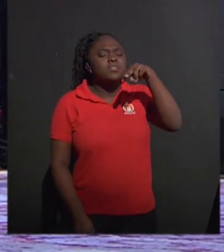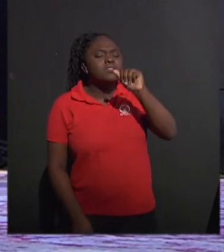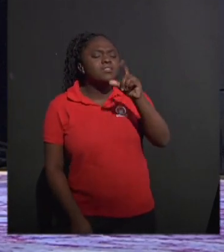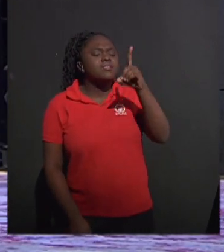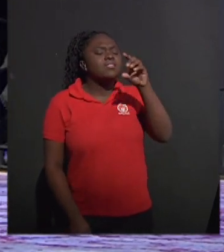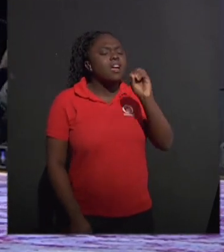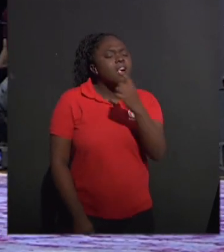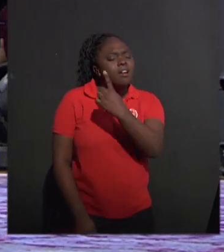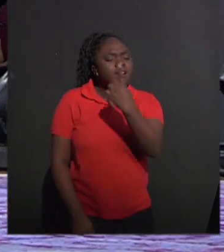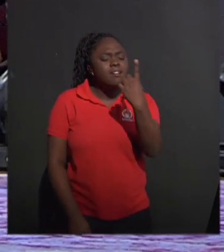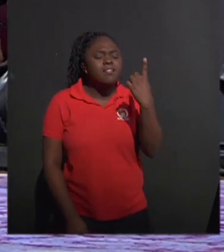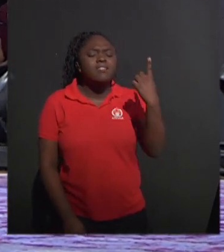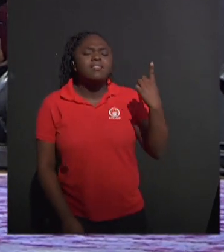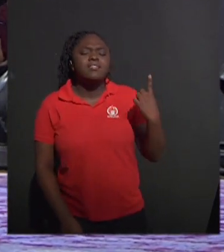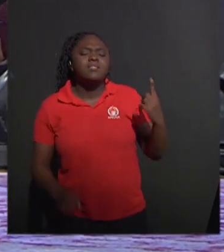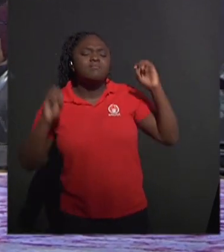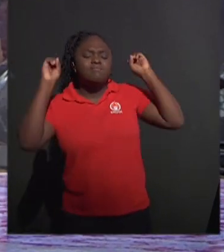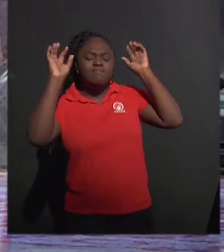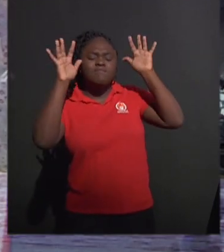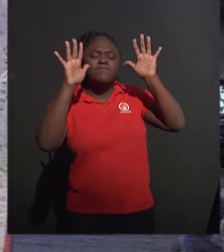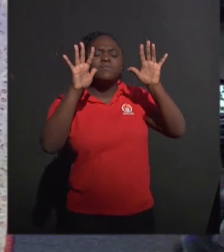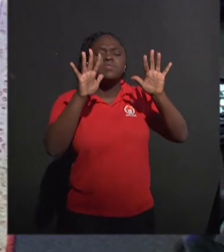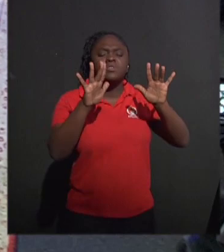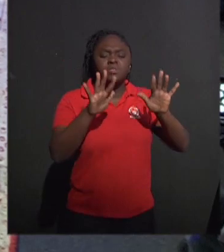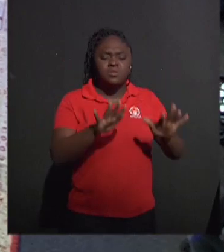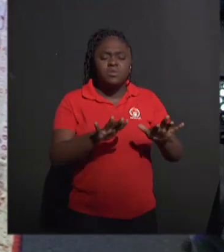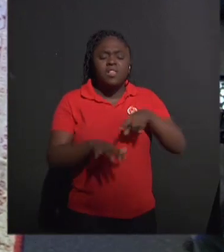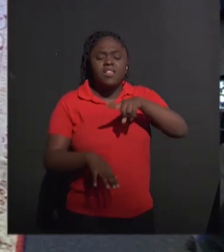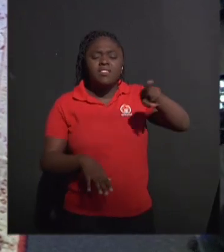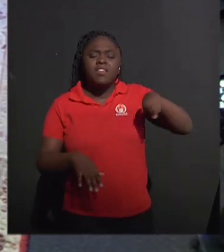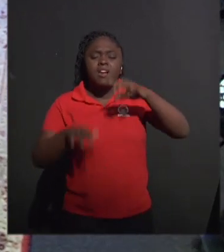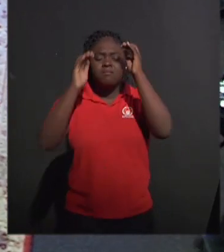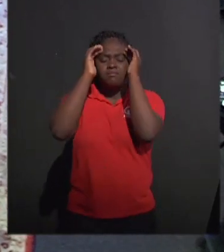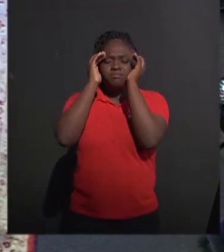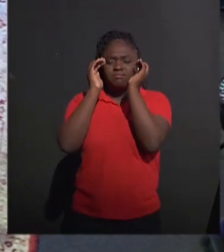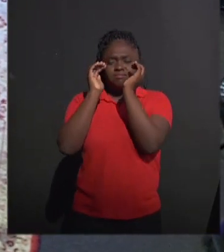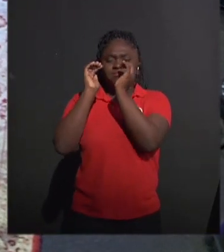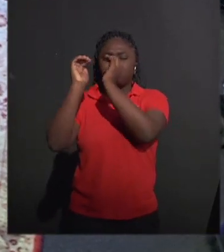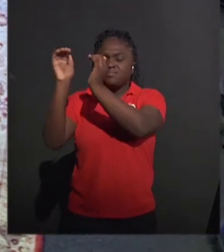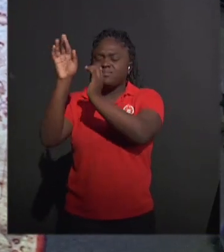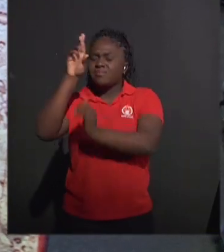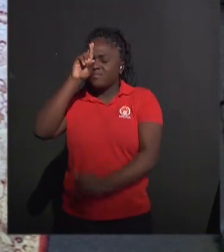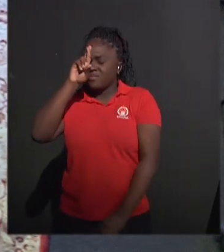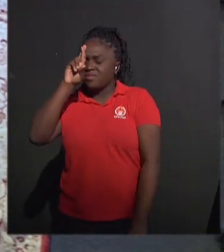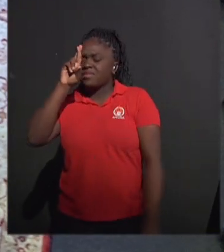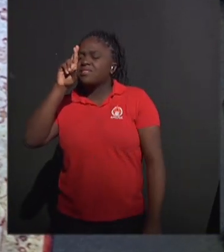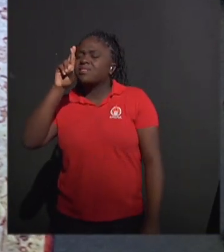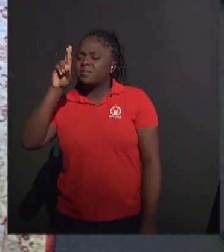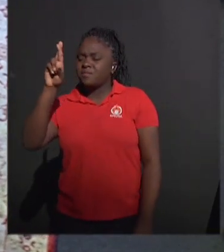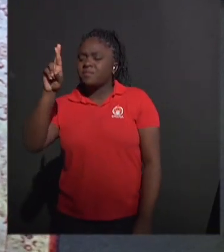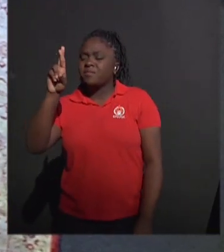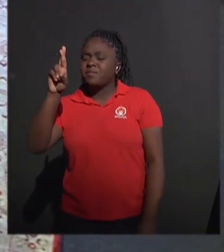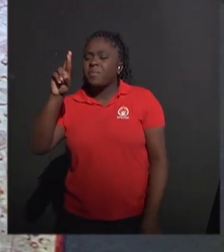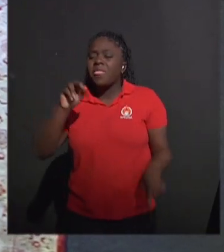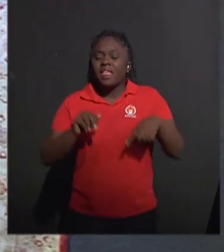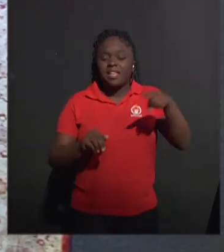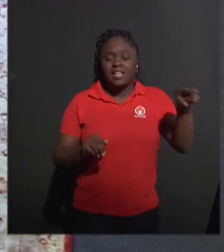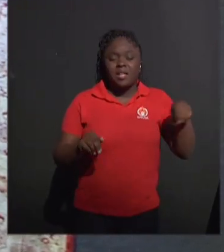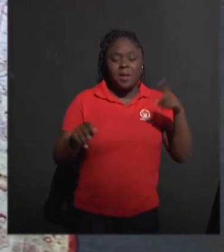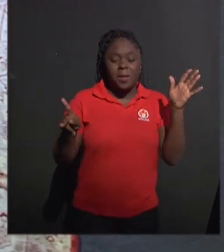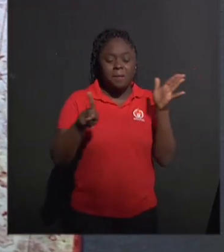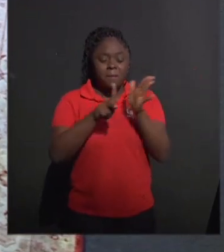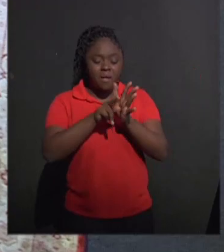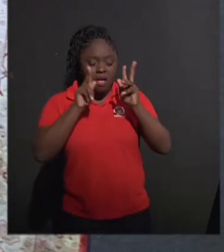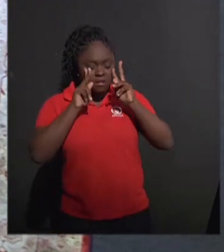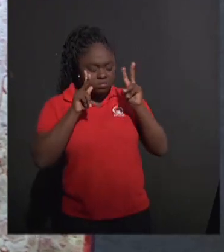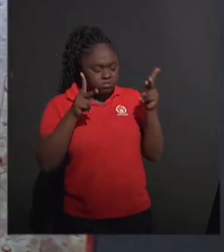dos senadores. Que venha, Senhor, o temor do Senhor sobre cada um. Ó Deus, que possam deixar de olhar para seus